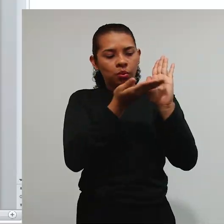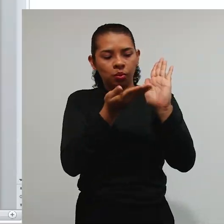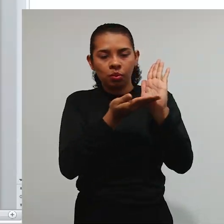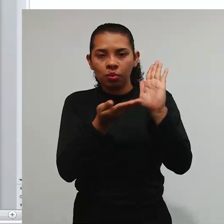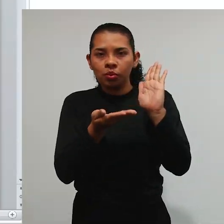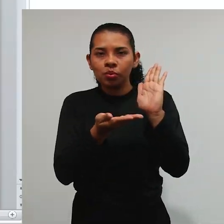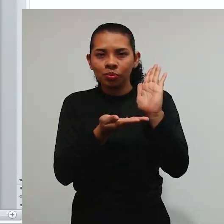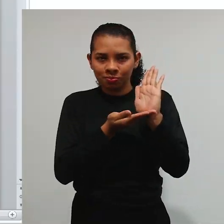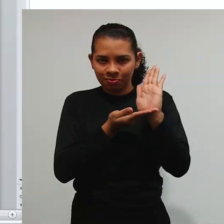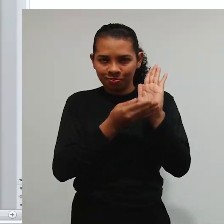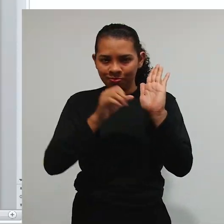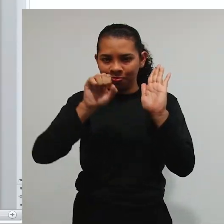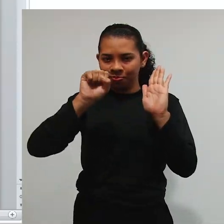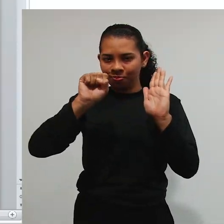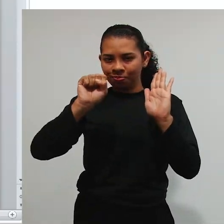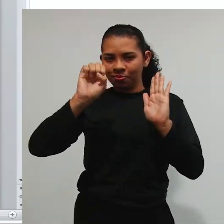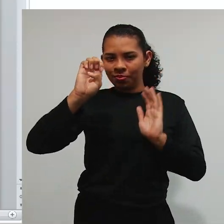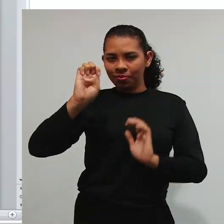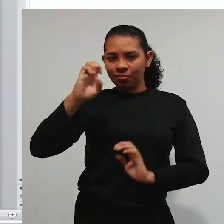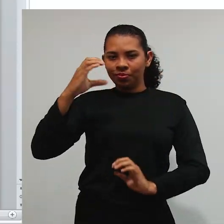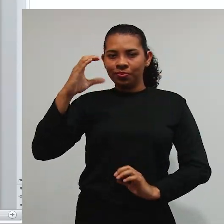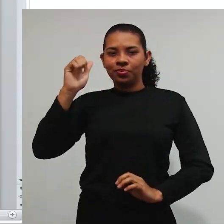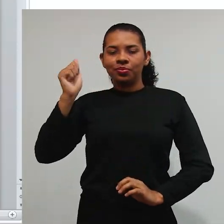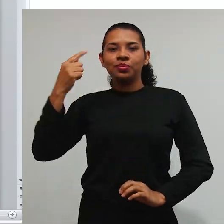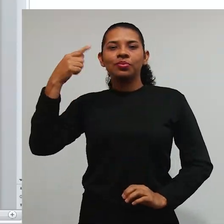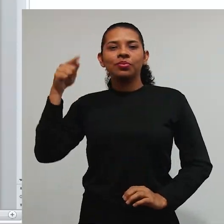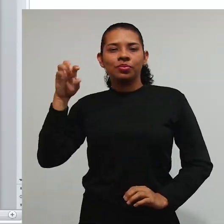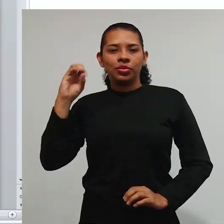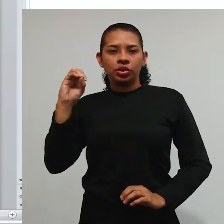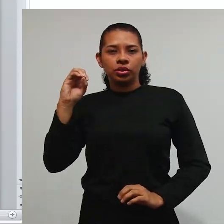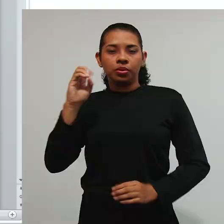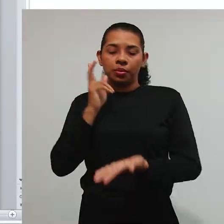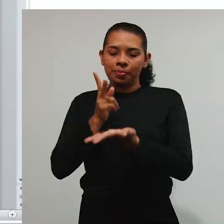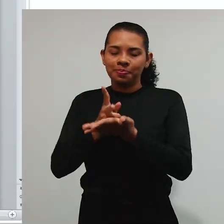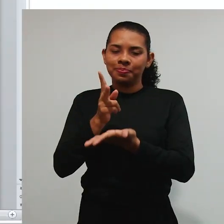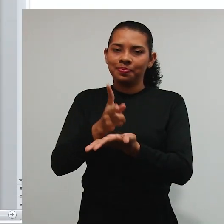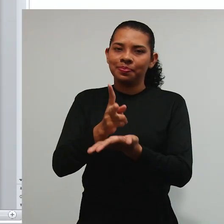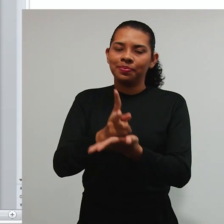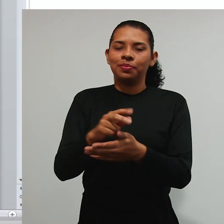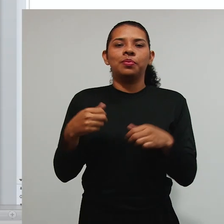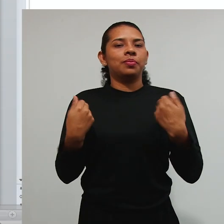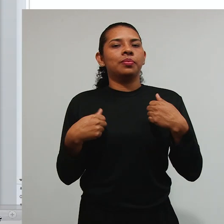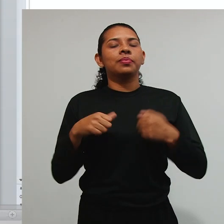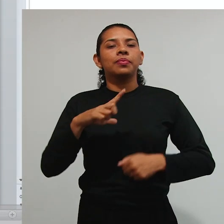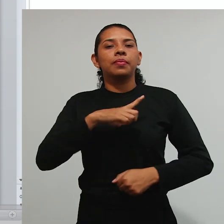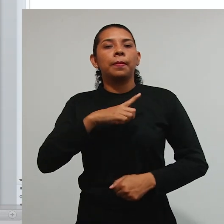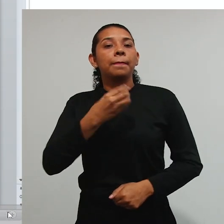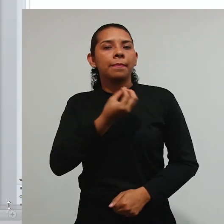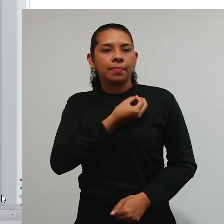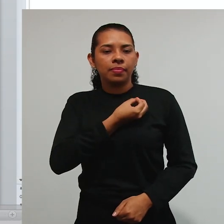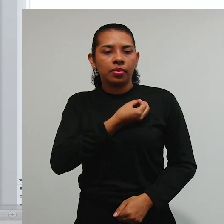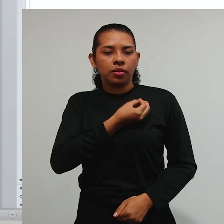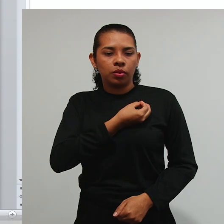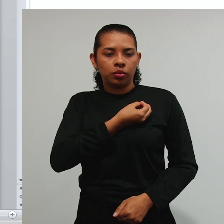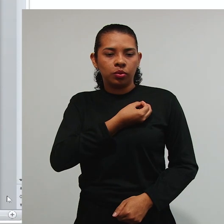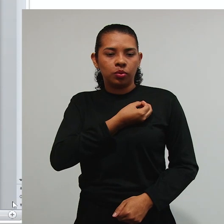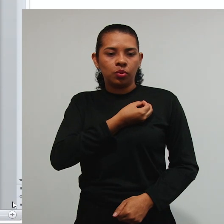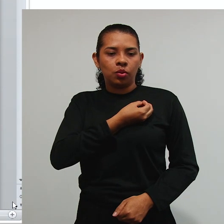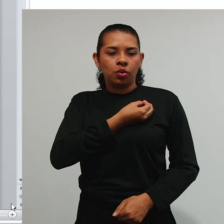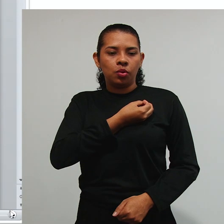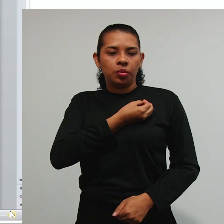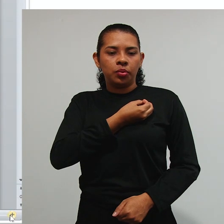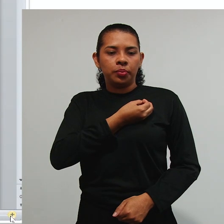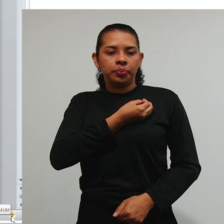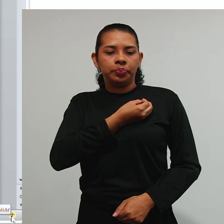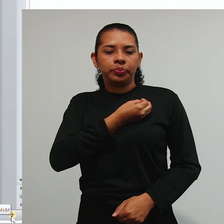chamadas de seções. As seções, elas são sempre numeradas, tá? Então, sempre numeradas. Você coloca essa numeração